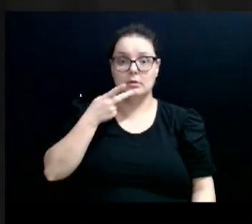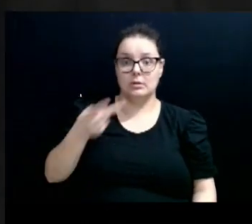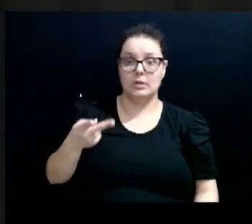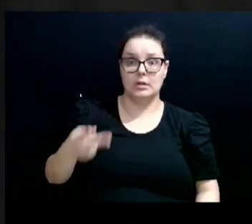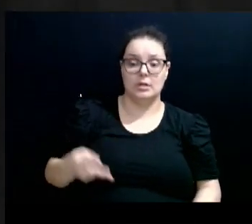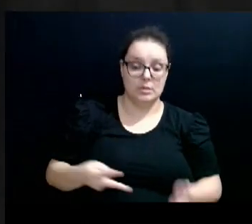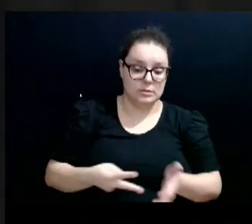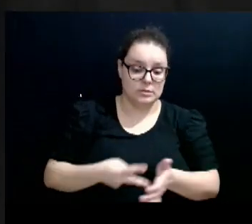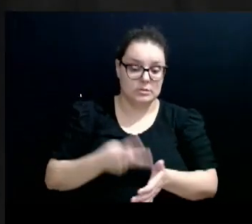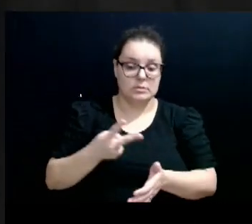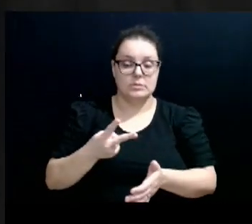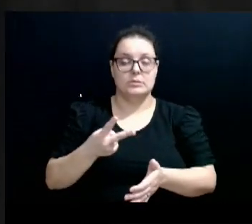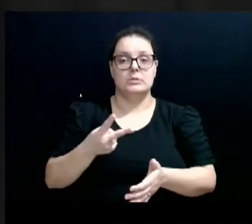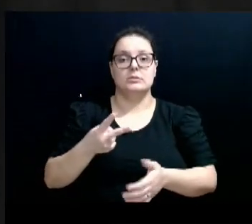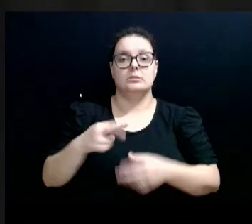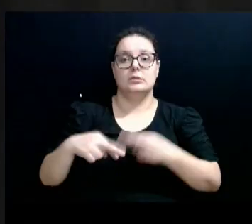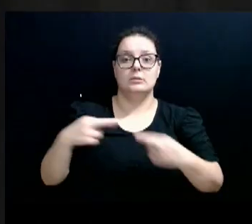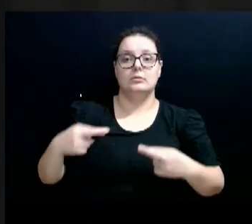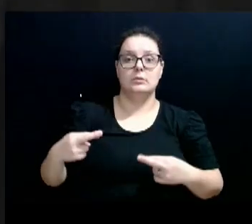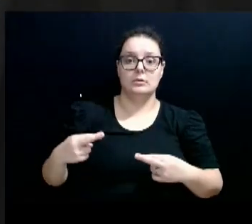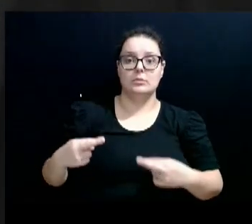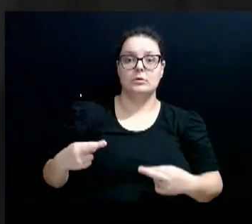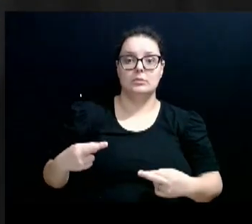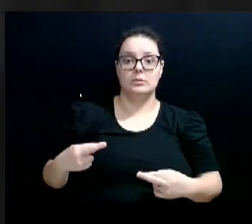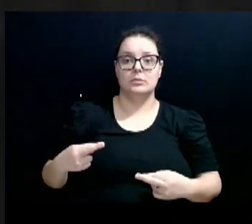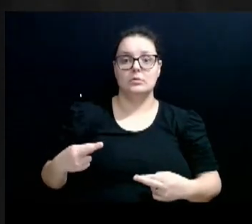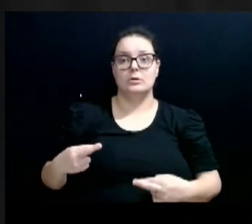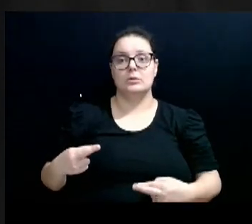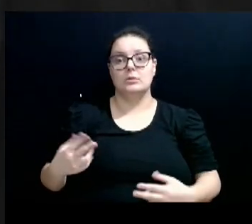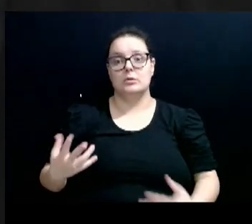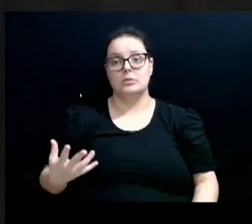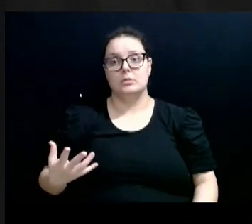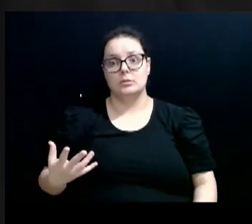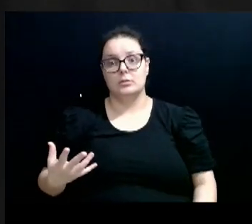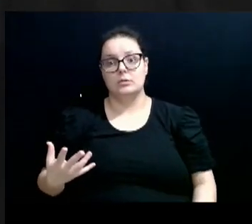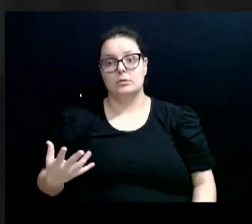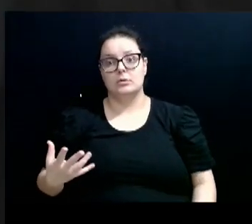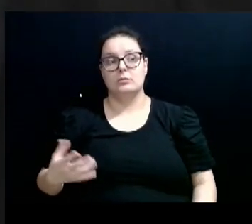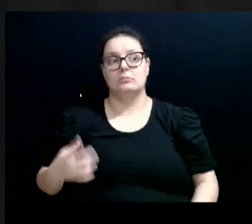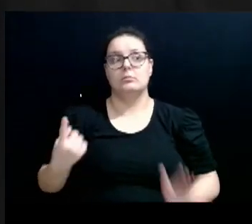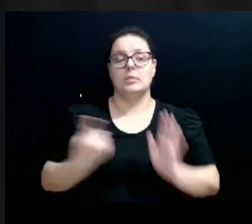alunos tomarem, para marcar não só a ideia, mas olha, essa